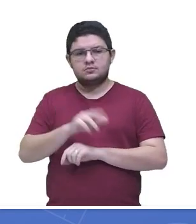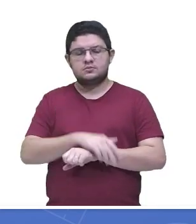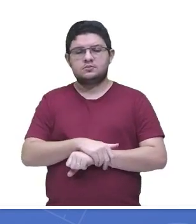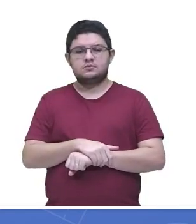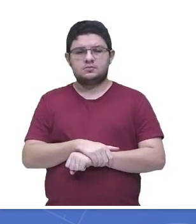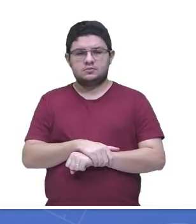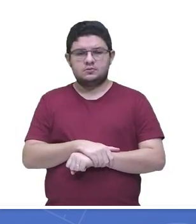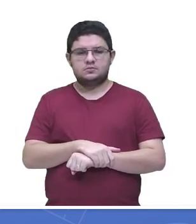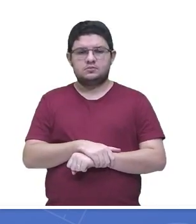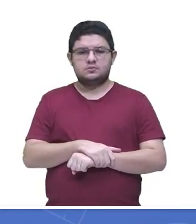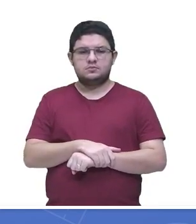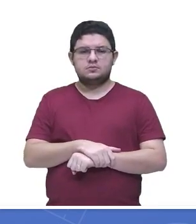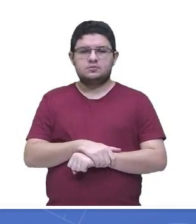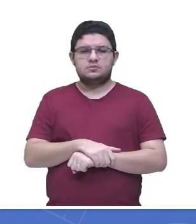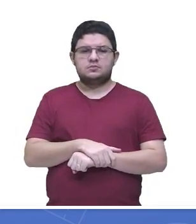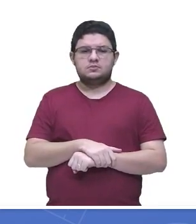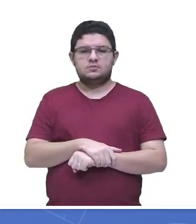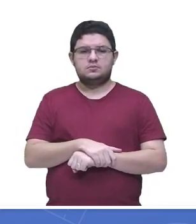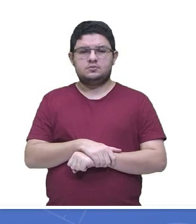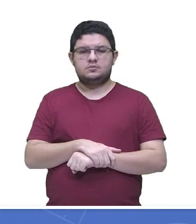Ok.